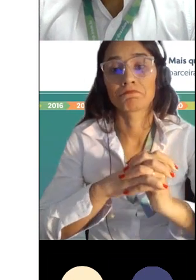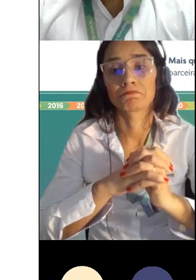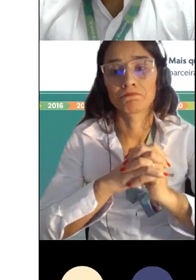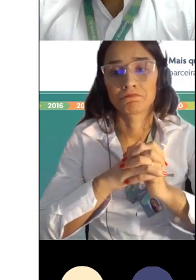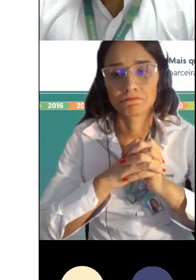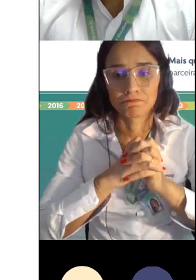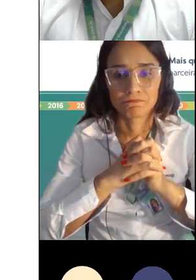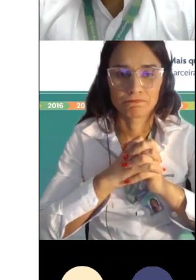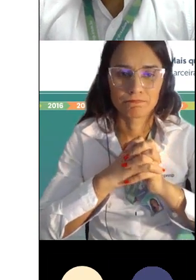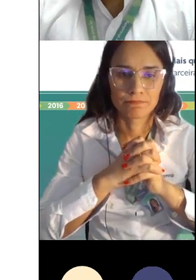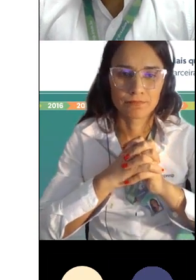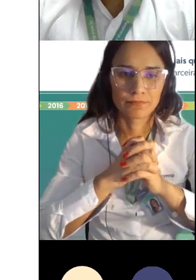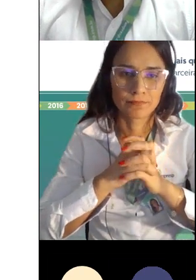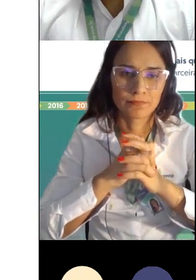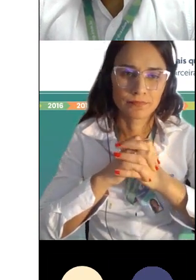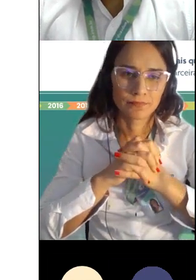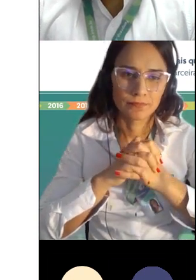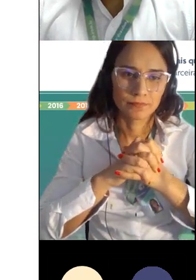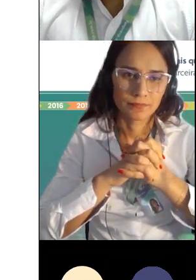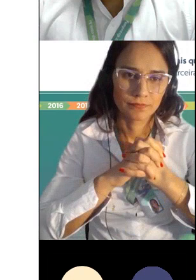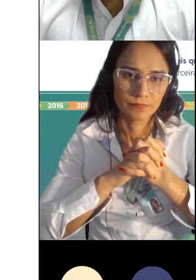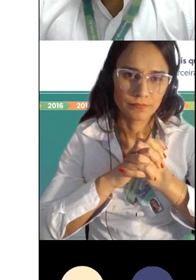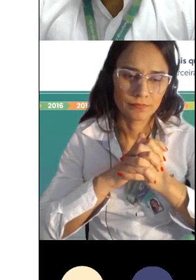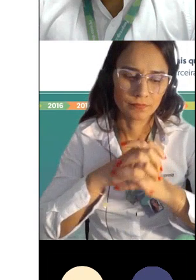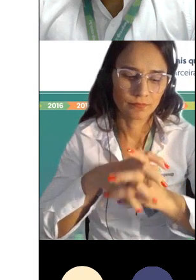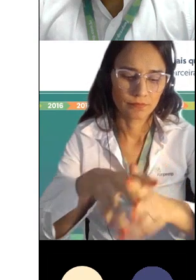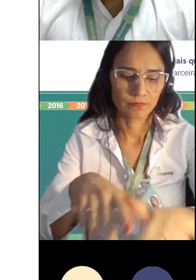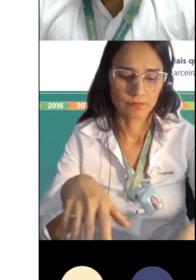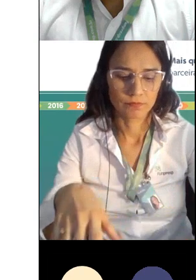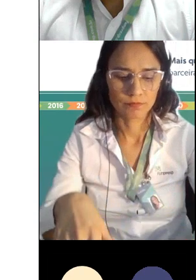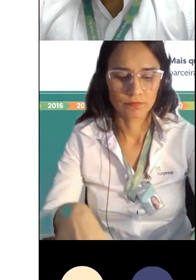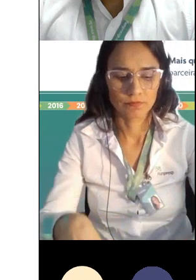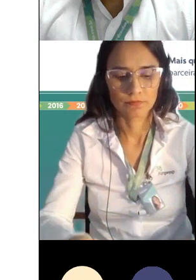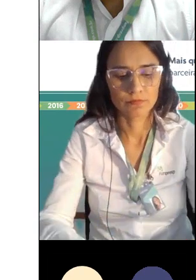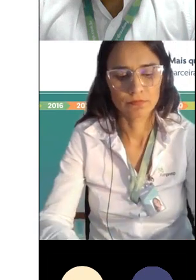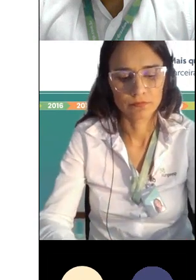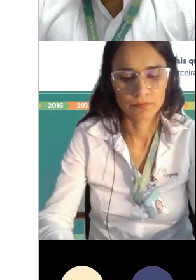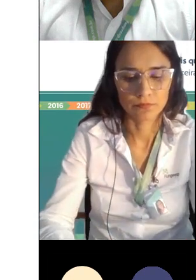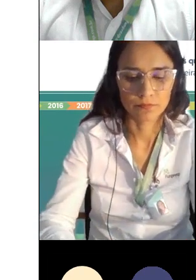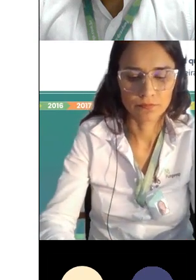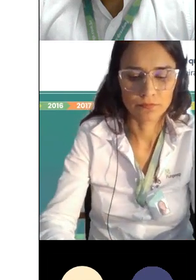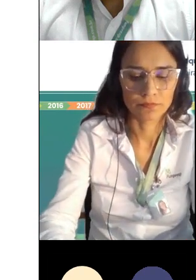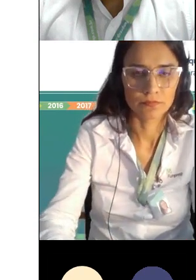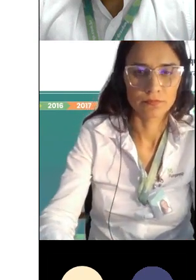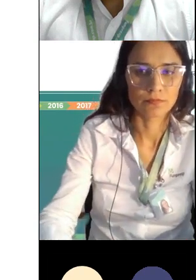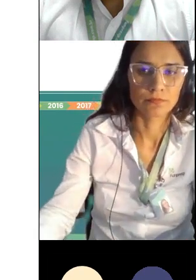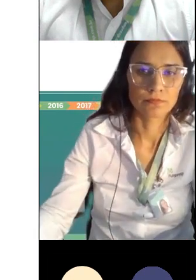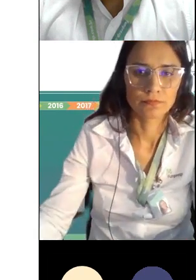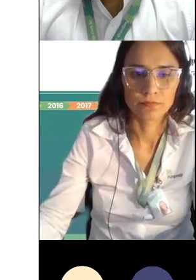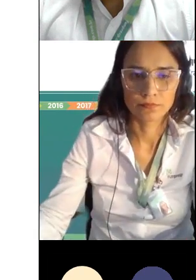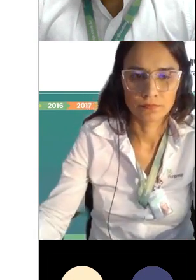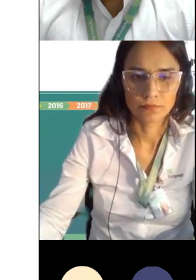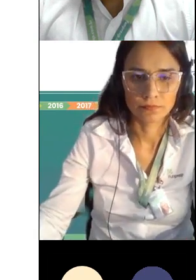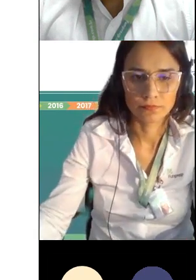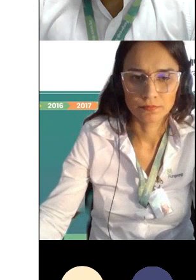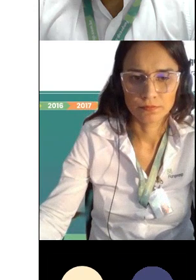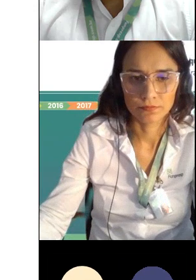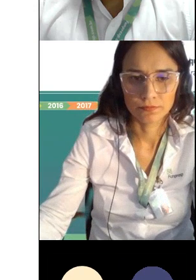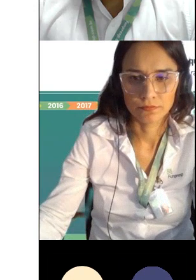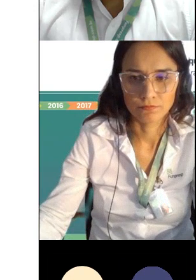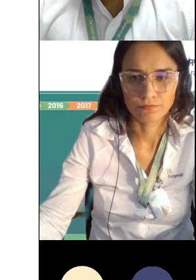do servidor. Se você não é servidor público federal do Poder Executivo ou do Poder Legislativo, você não pode fazer parte